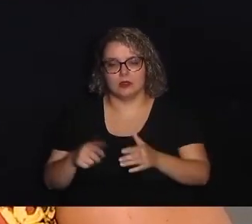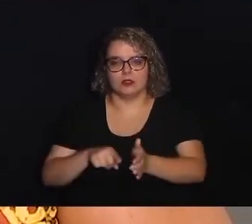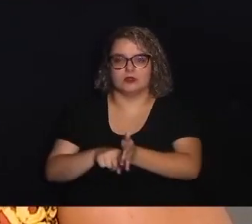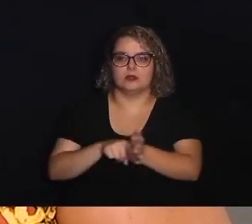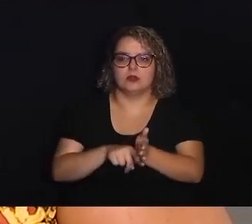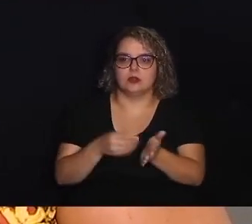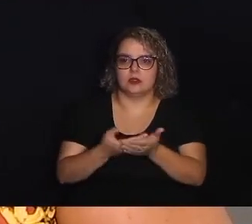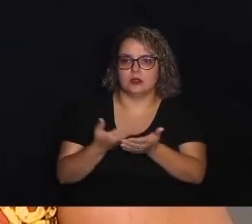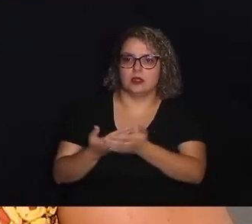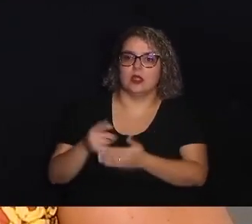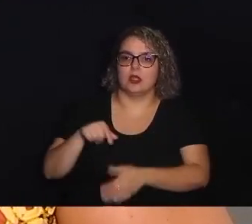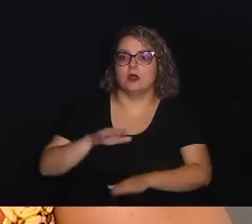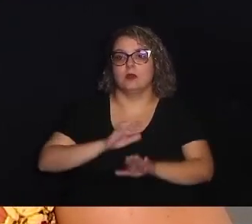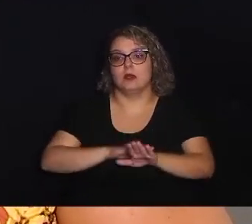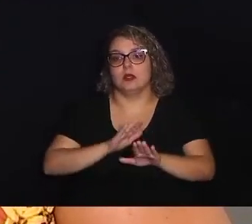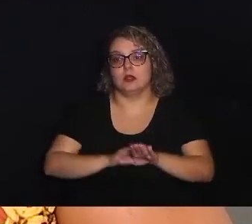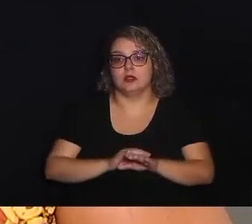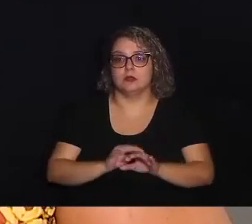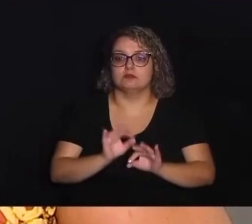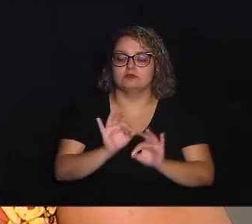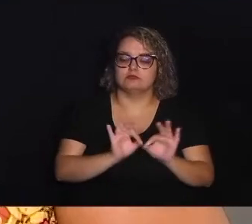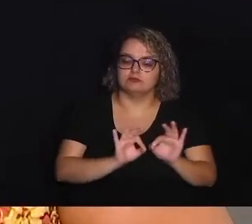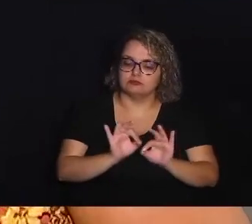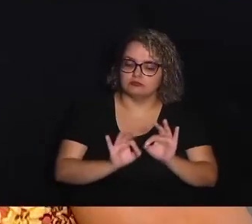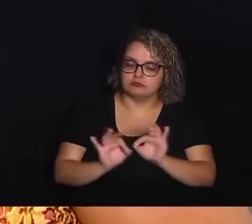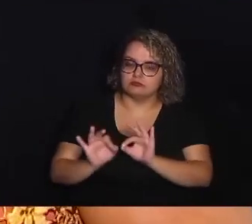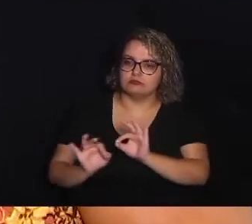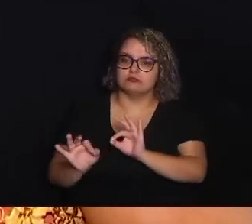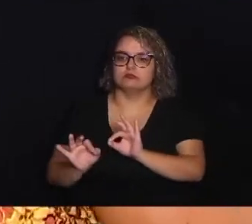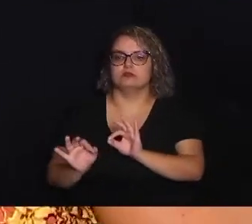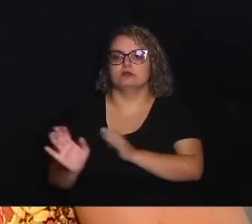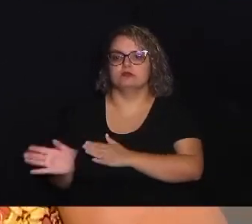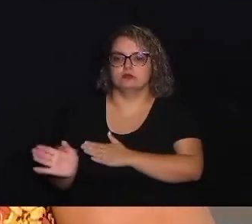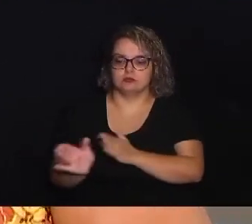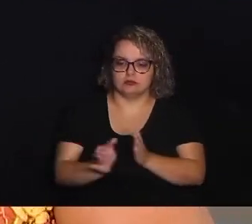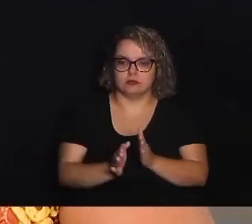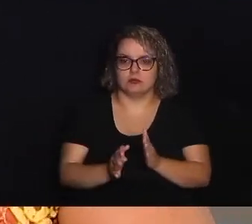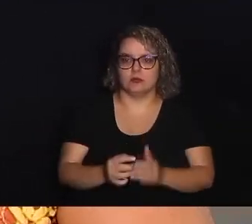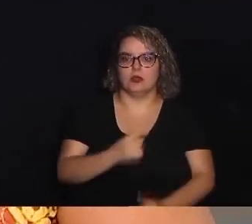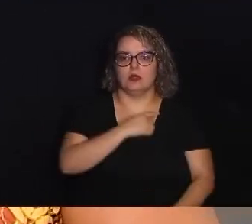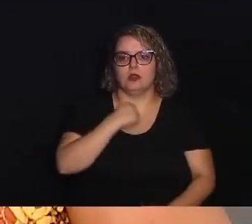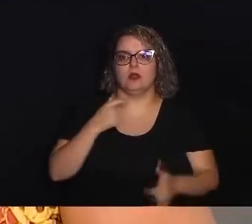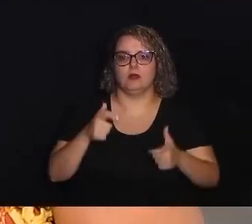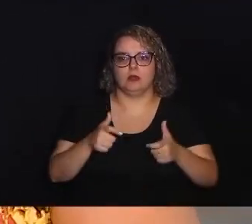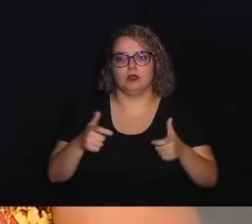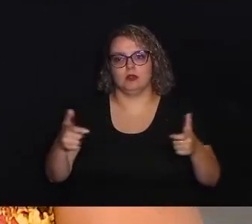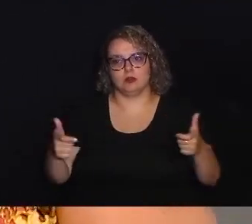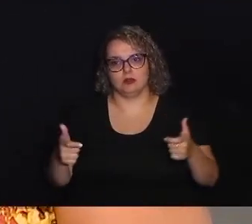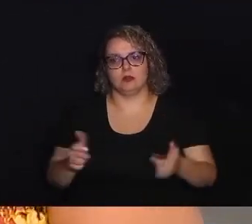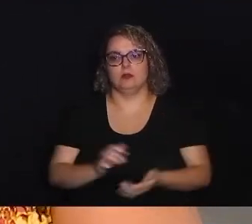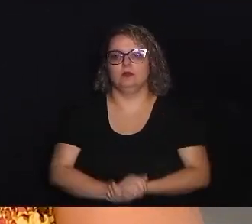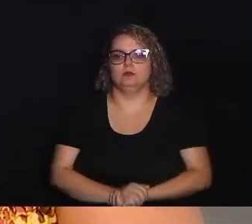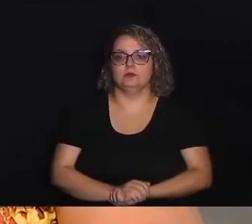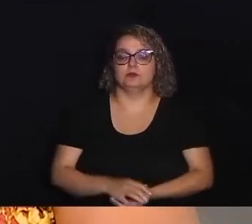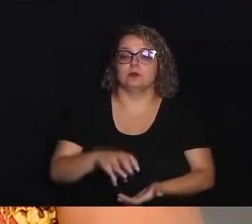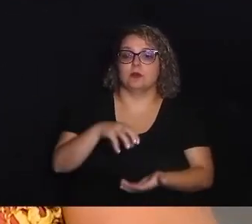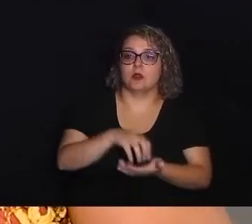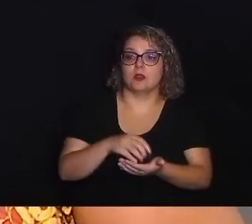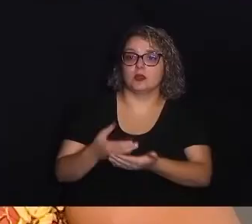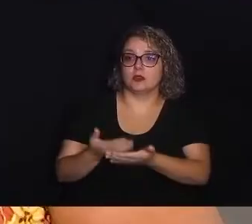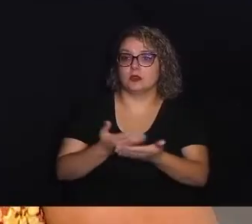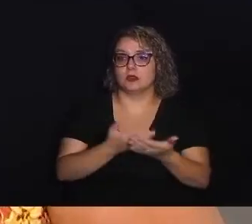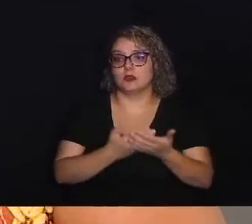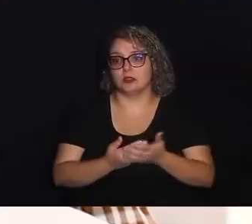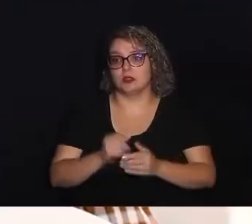esse Observatório então é uma ação que ela está sendo desenhada e que deve caminhar a médio e